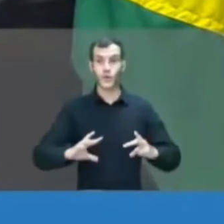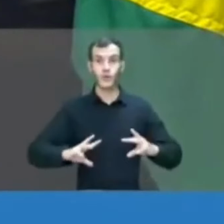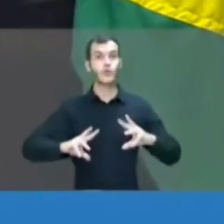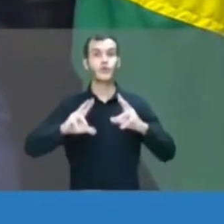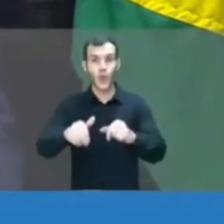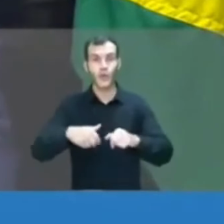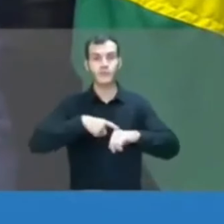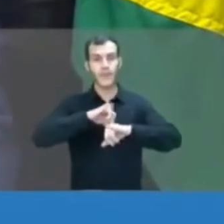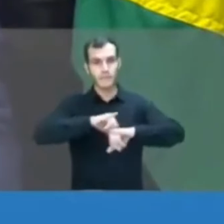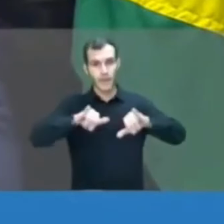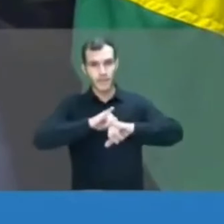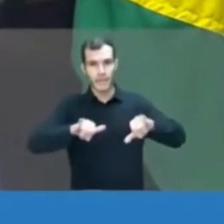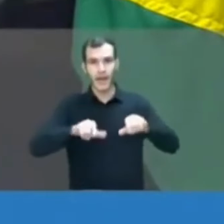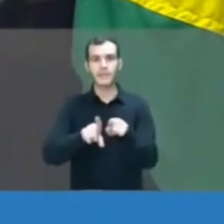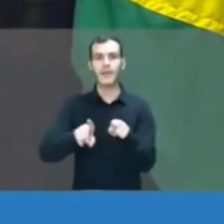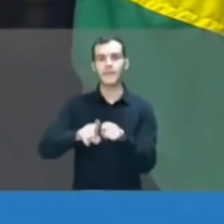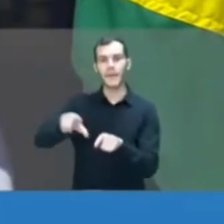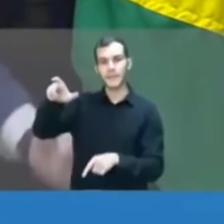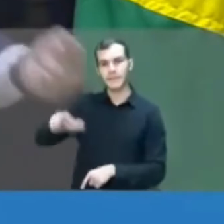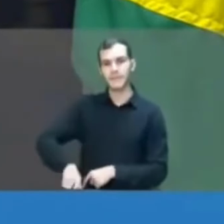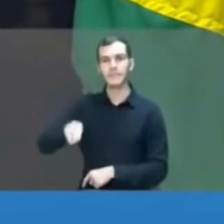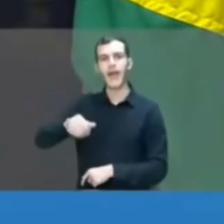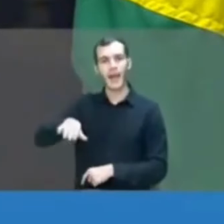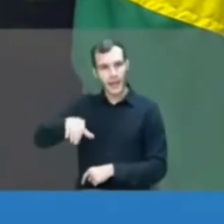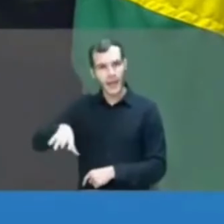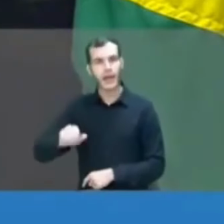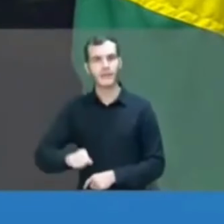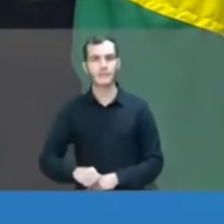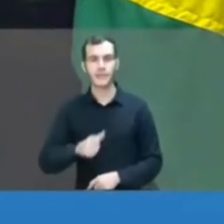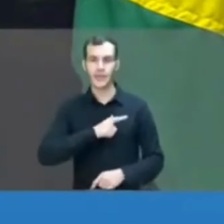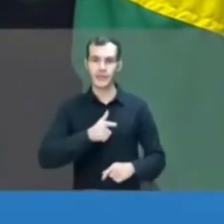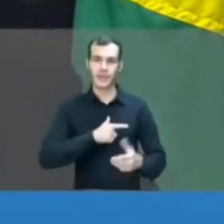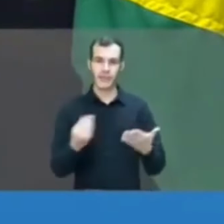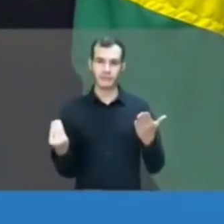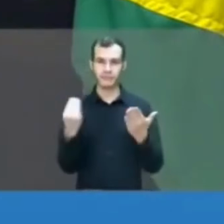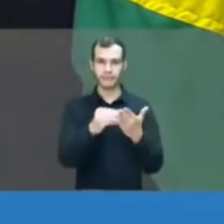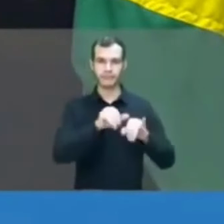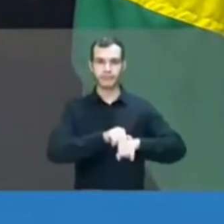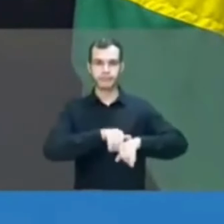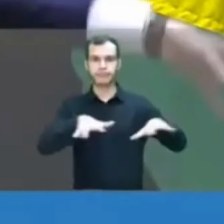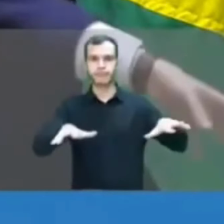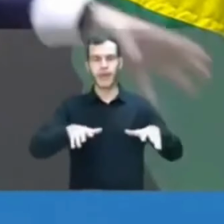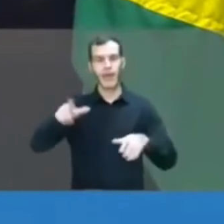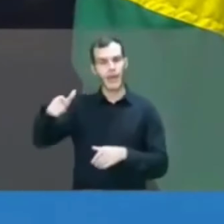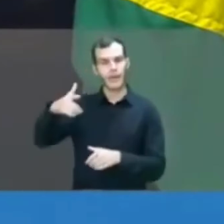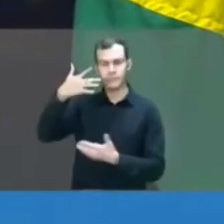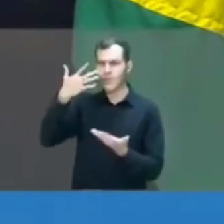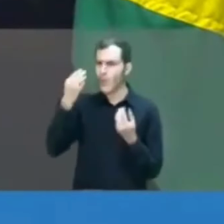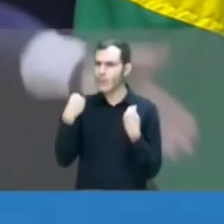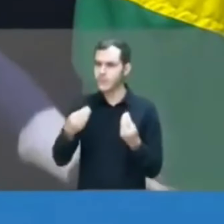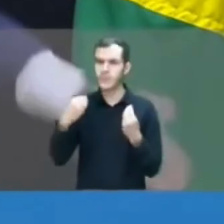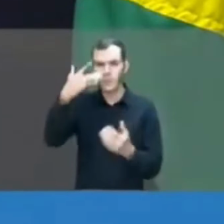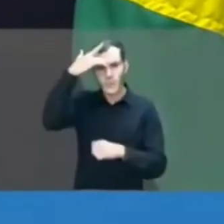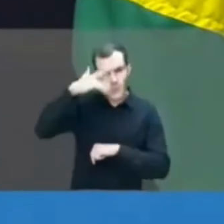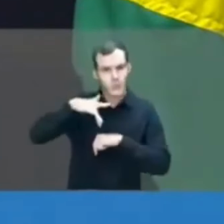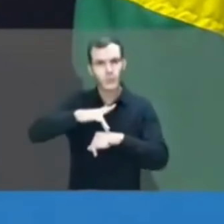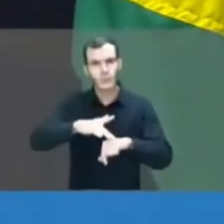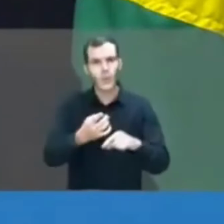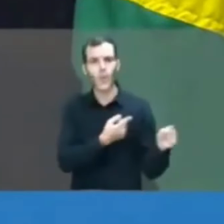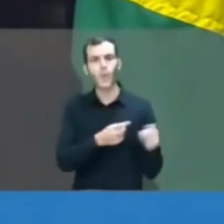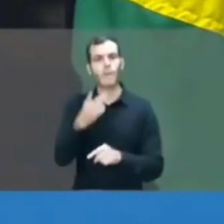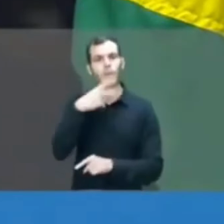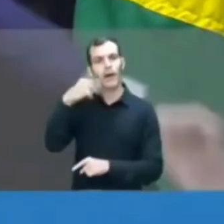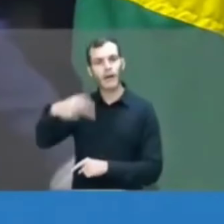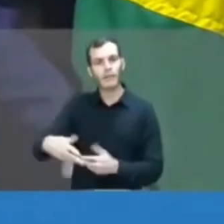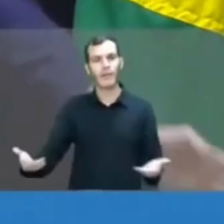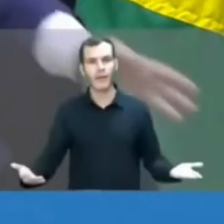inclusive, disse no seu post dos absurdos que ele fez contra seu pai. E aqui não entra preferência, gosto ou não gosto de